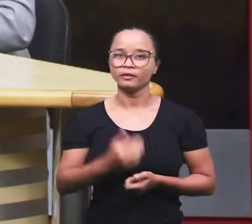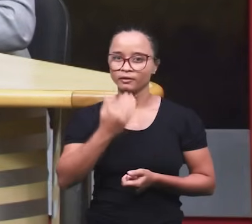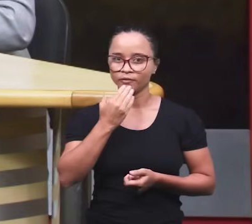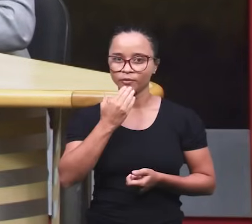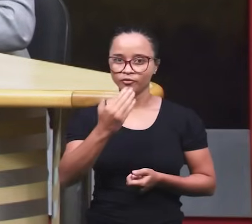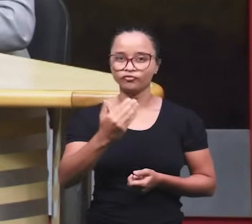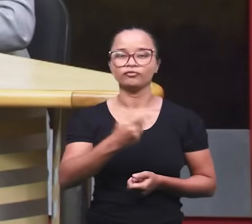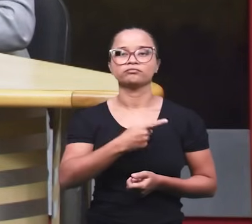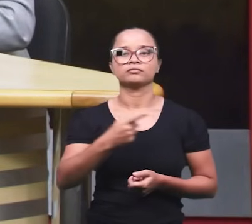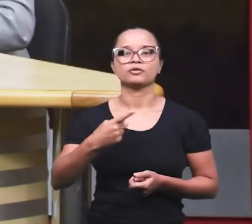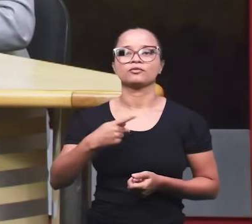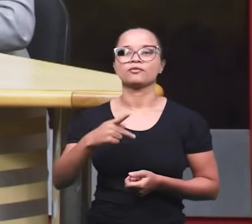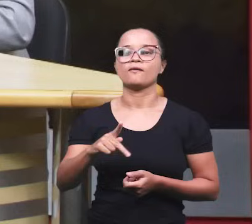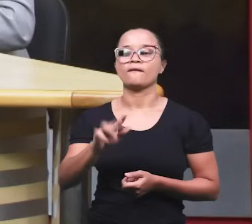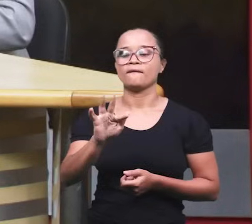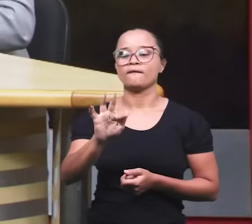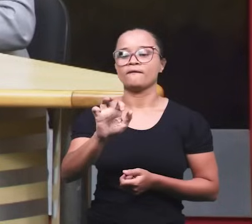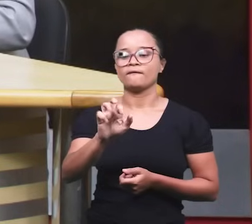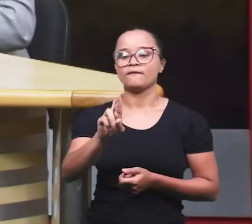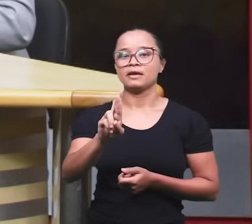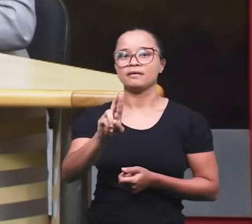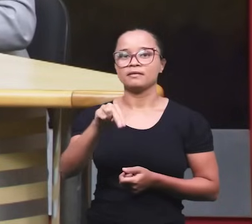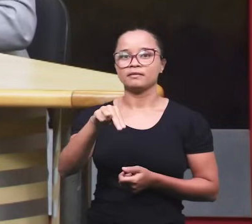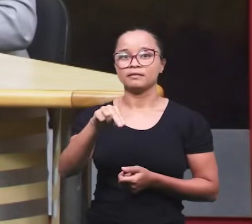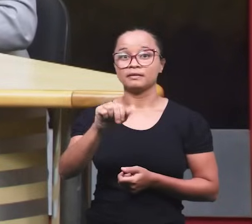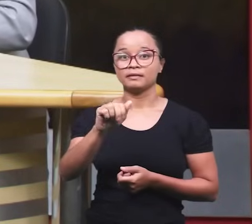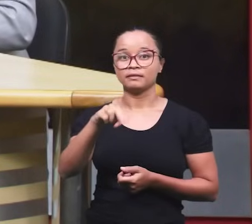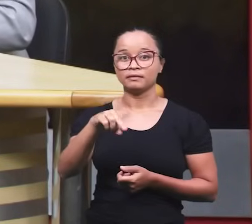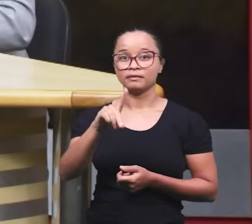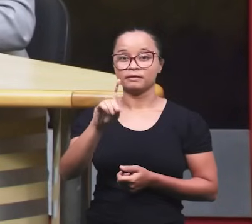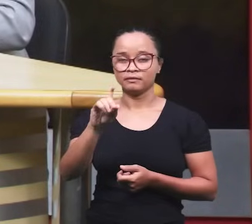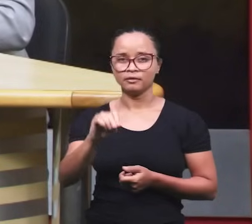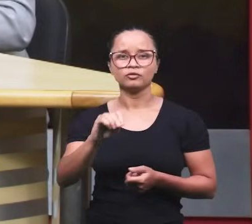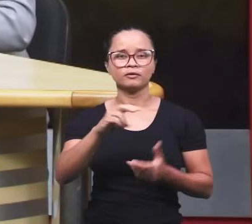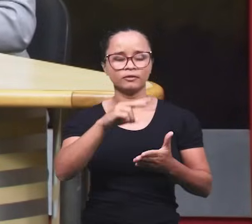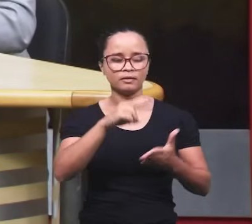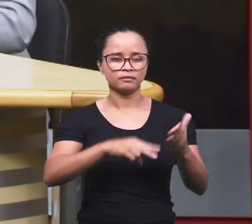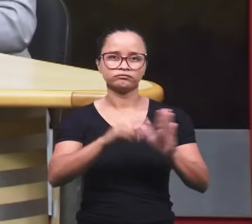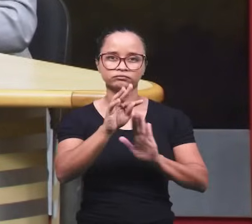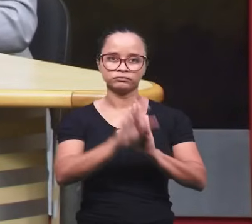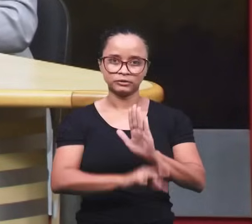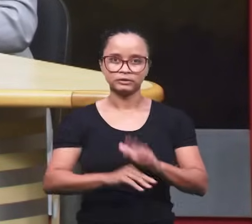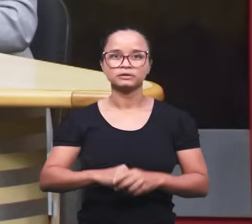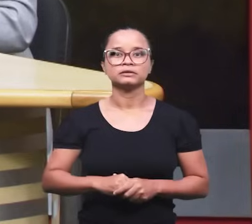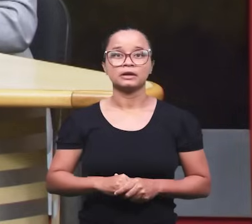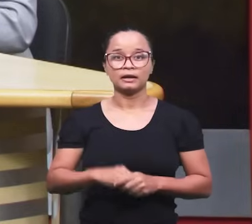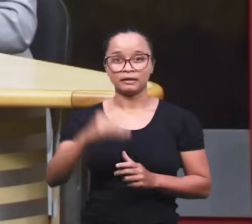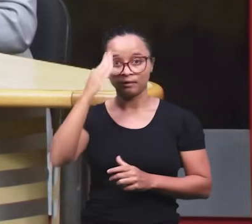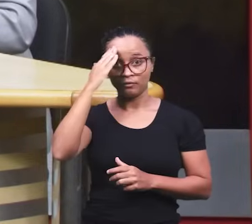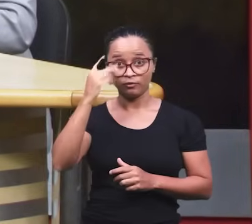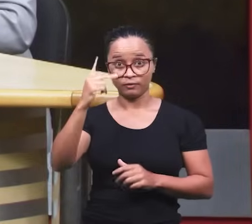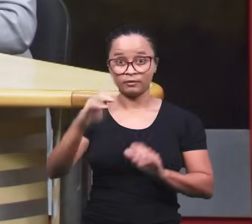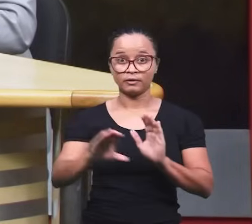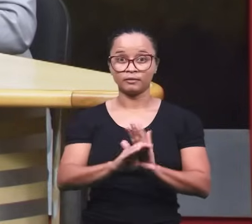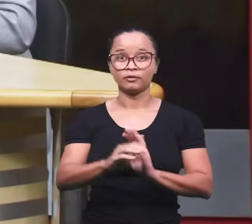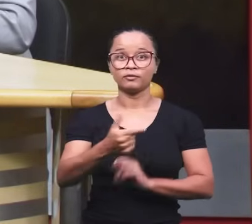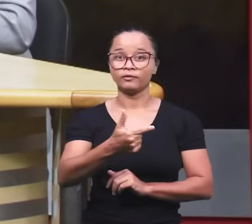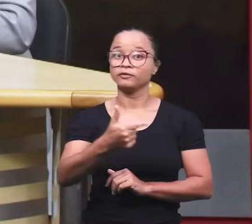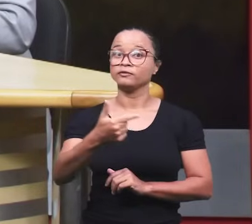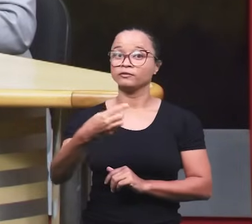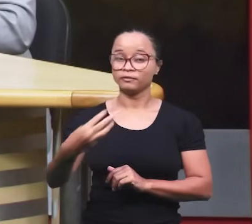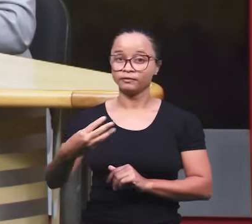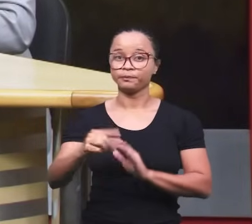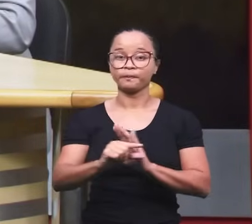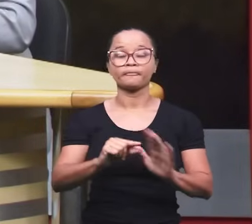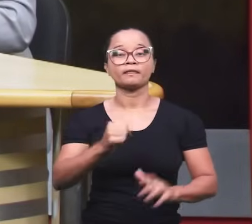ao pastor Fernando Almeida que faça a leitura de um texto que está em provérbios Capítulo 23 O Verso é o